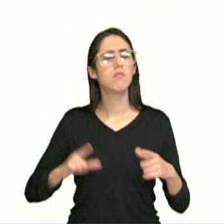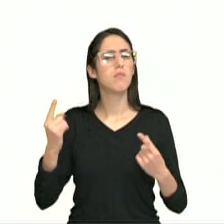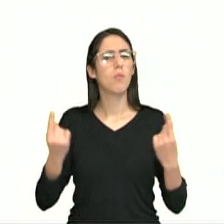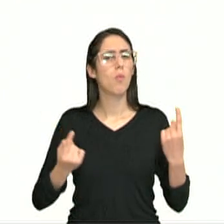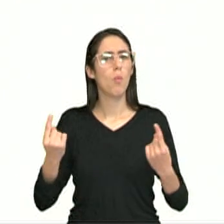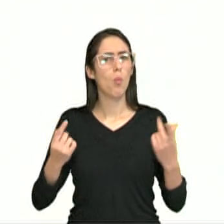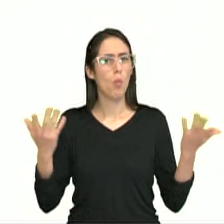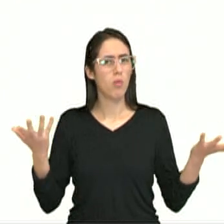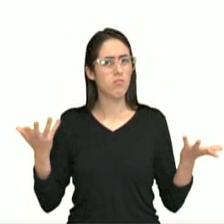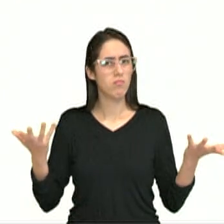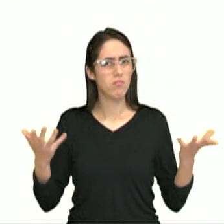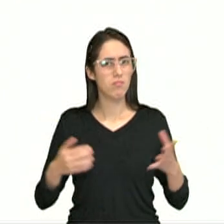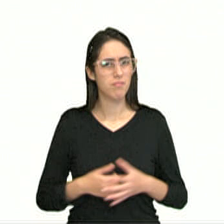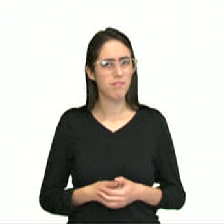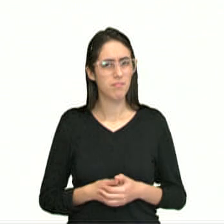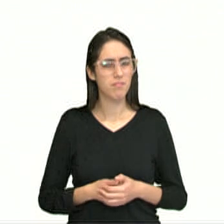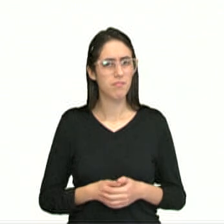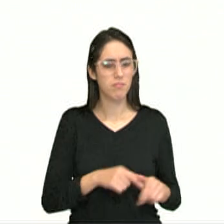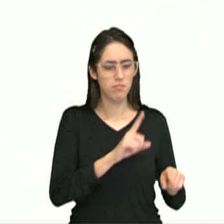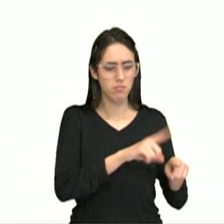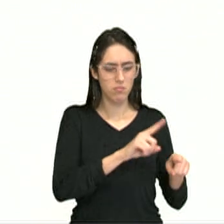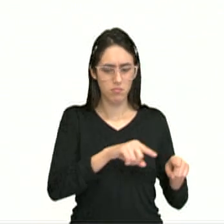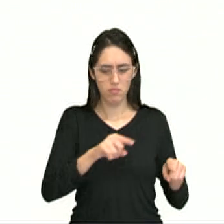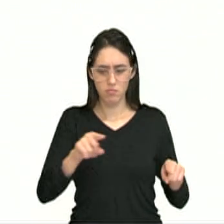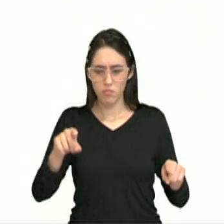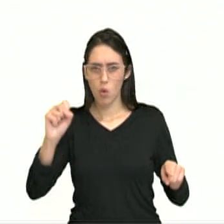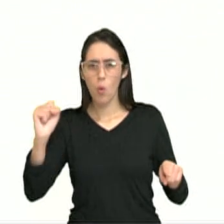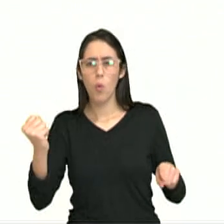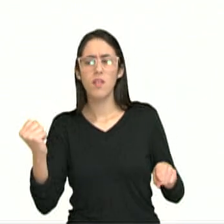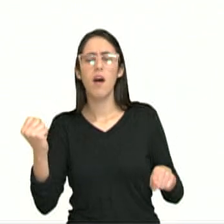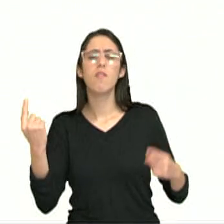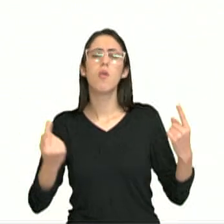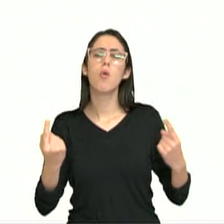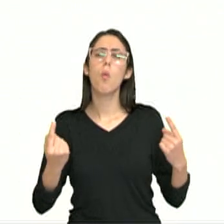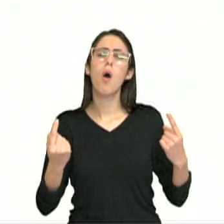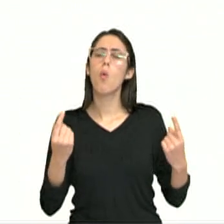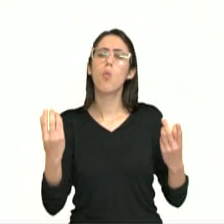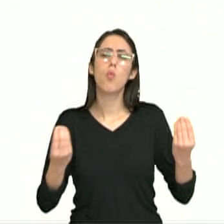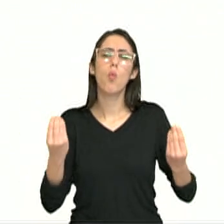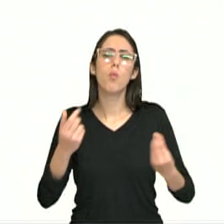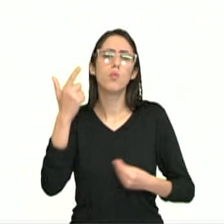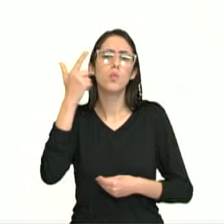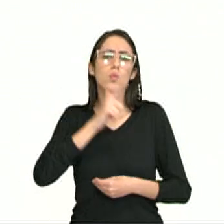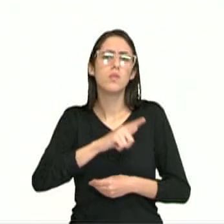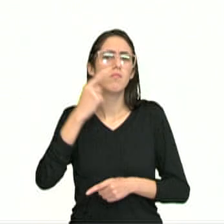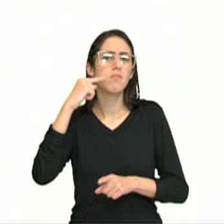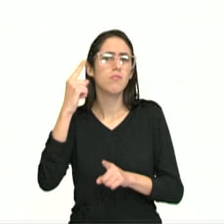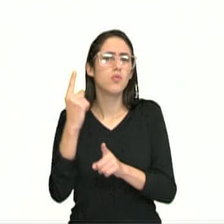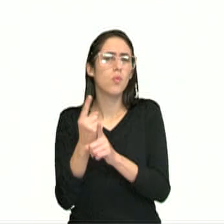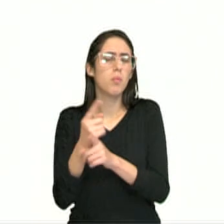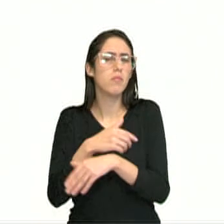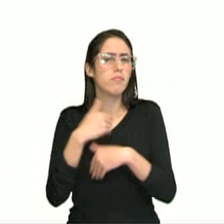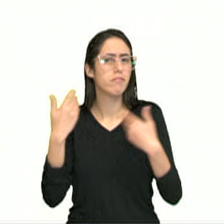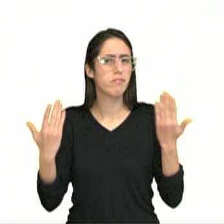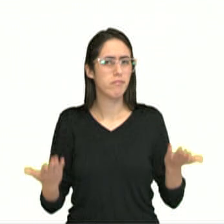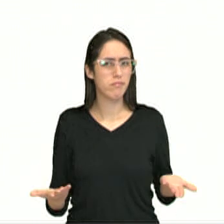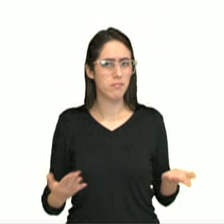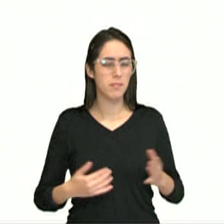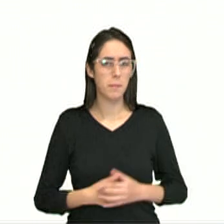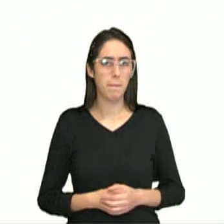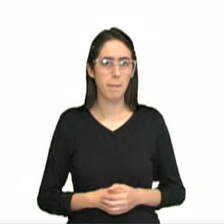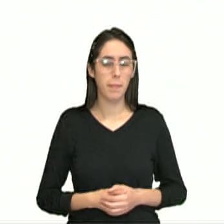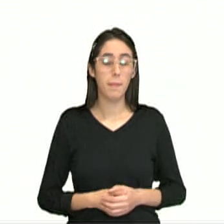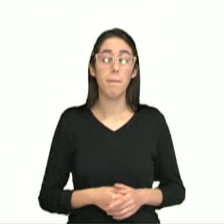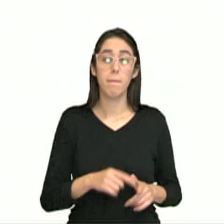termo dessa sequência? Qual é o 8º termo dessa sequência? Como fazemos para descobrir o novo termo? Então veja,